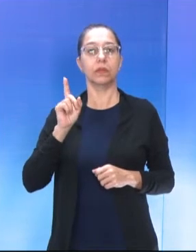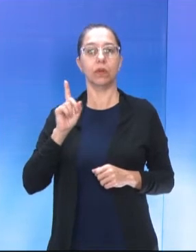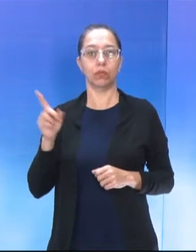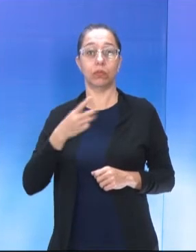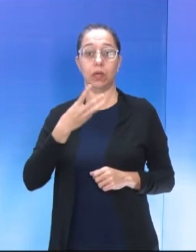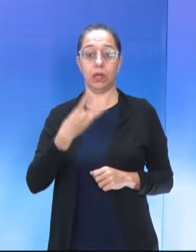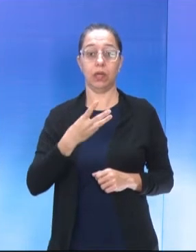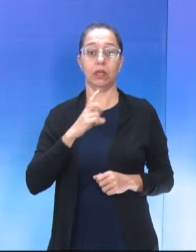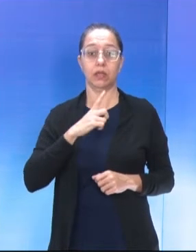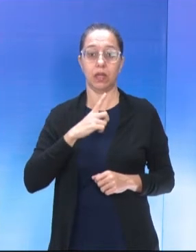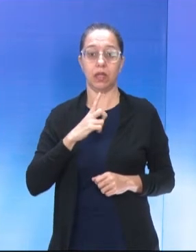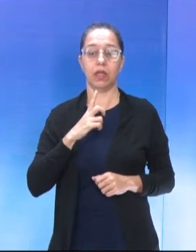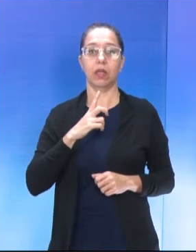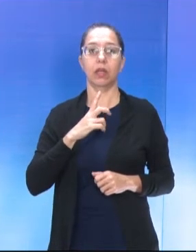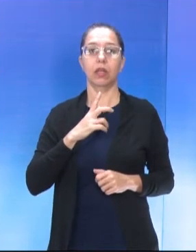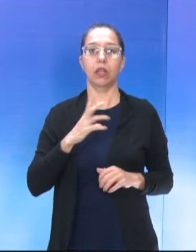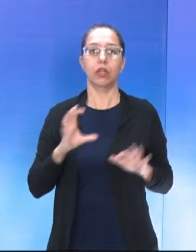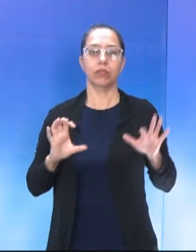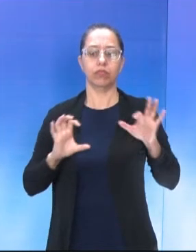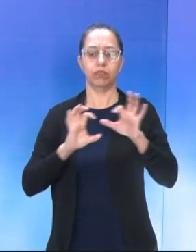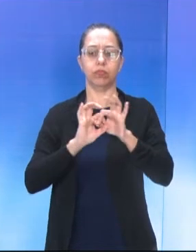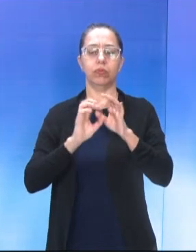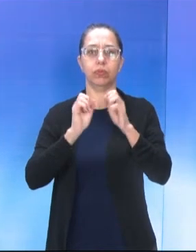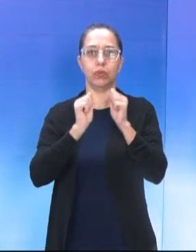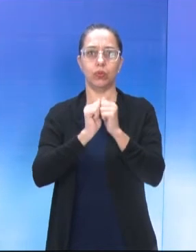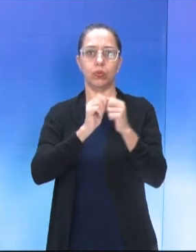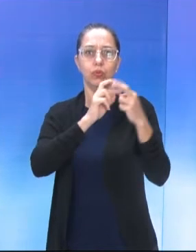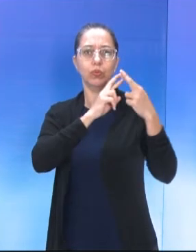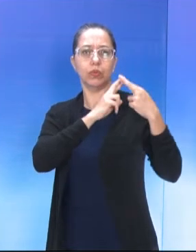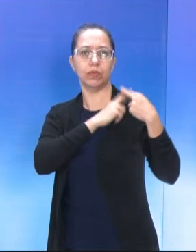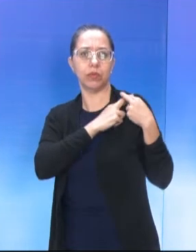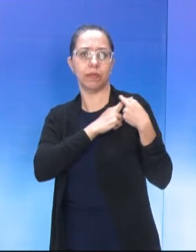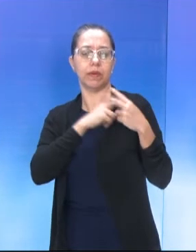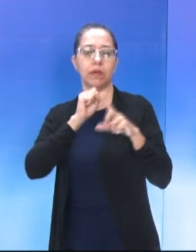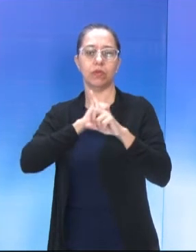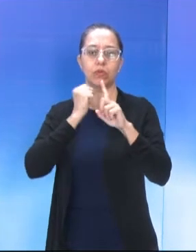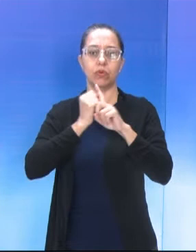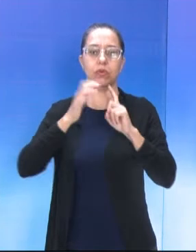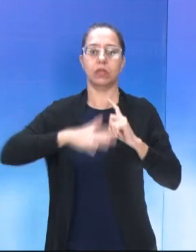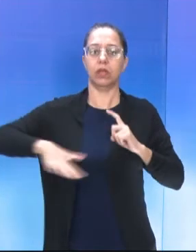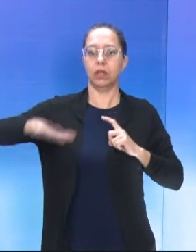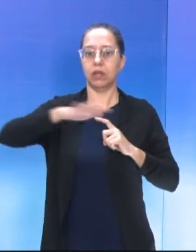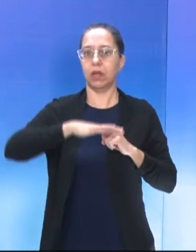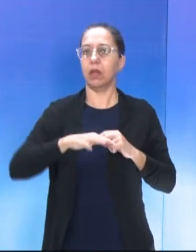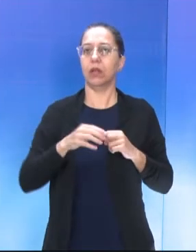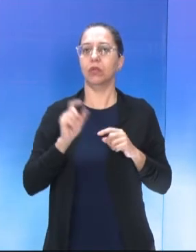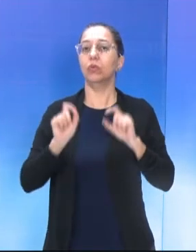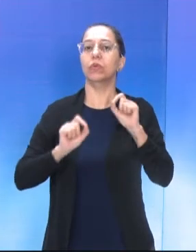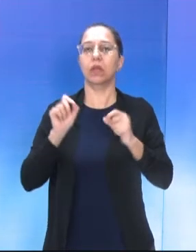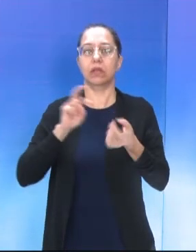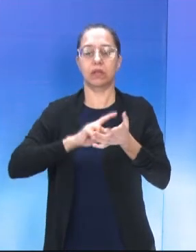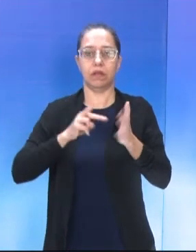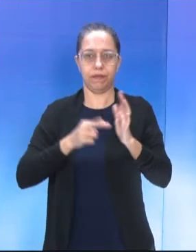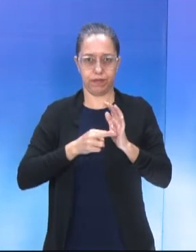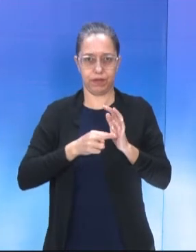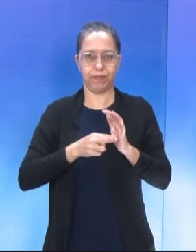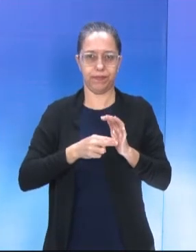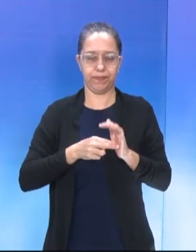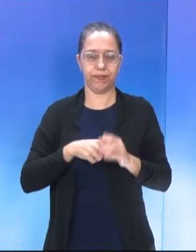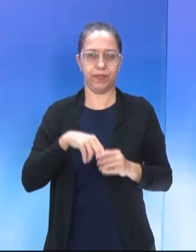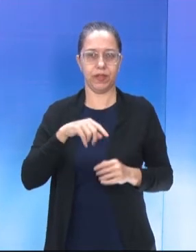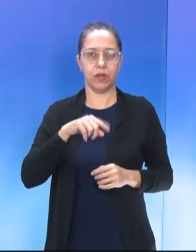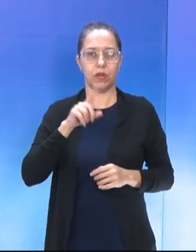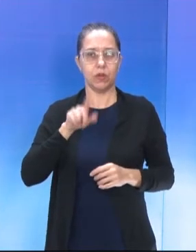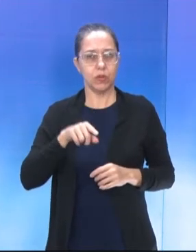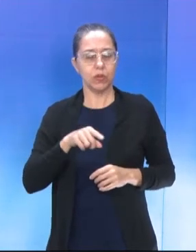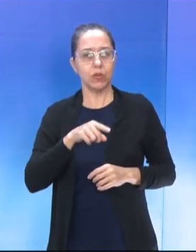nossa tela. Envolvimento da sociedade. Tem uma definição para você escrever sobre isso, pensar sobre isso. São ações